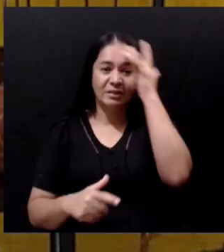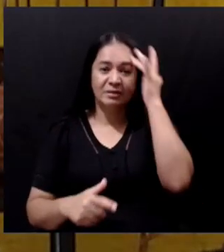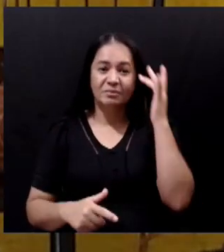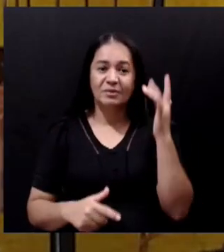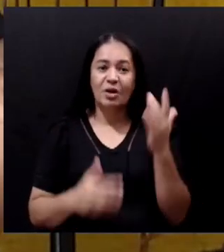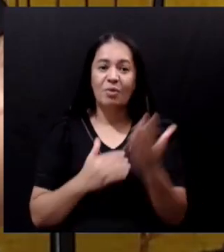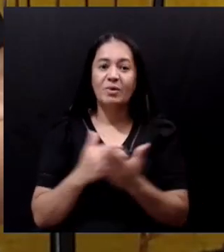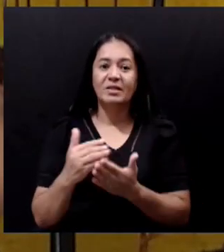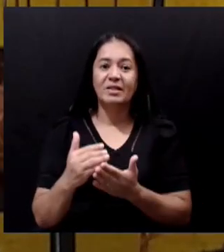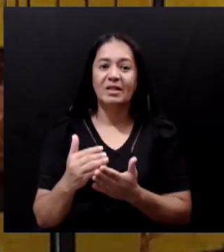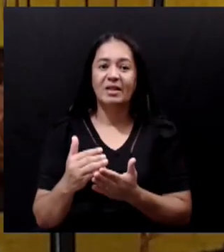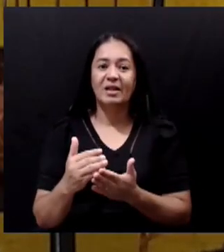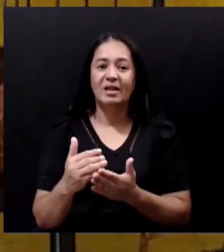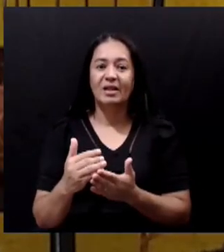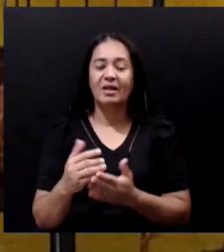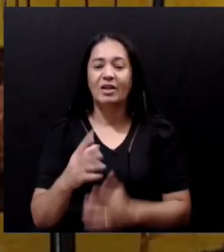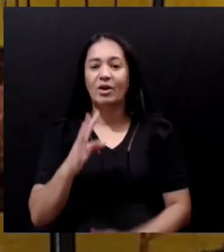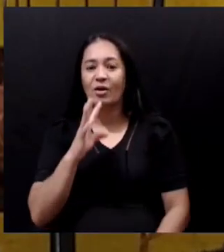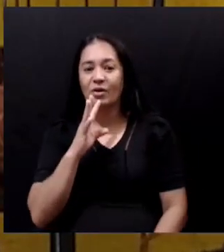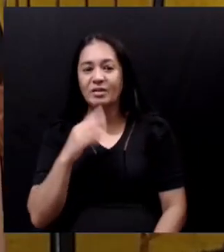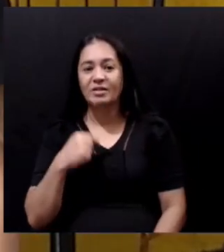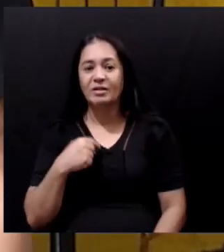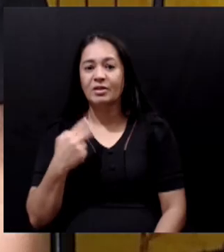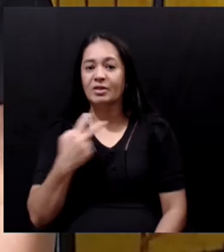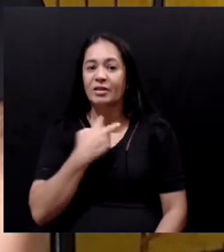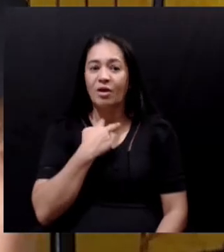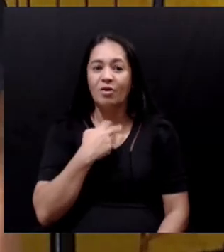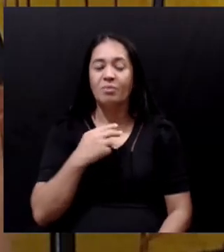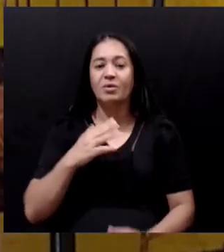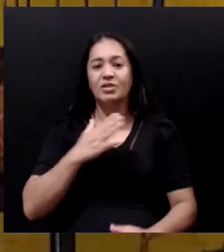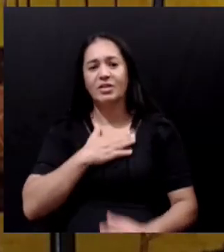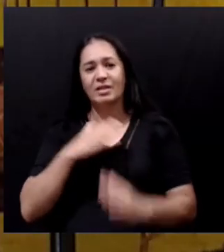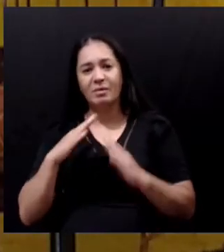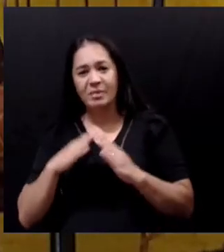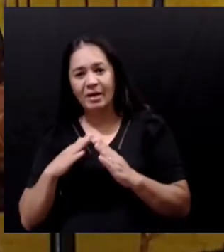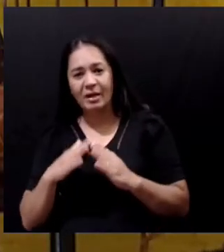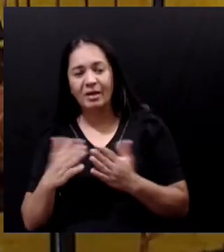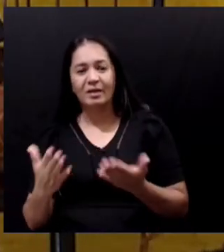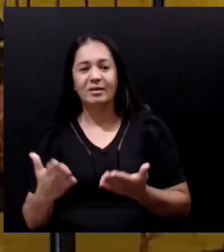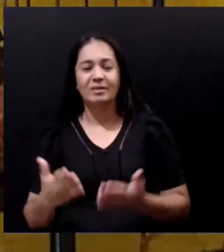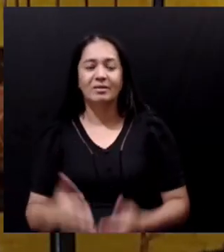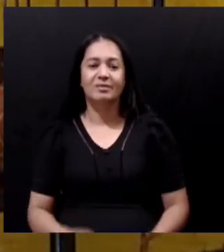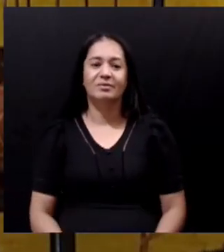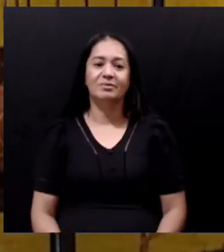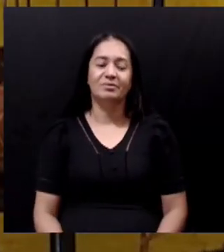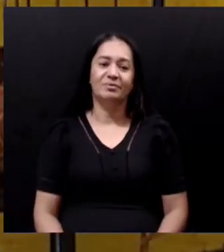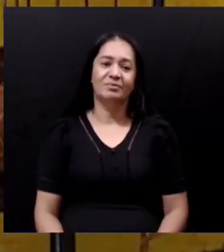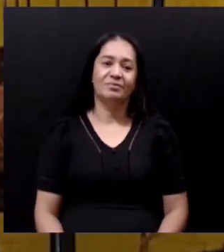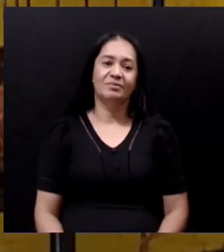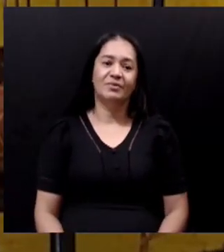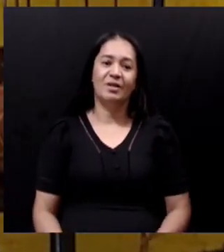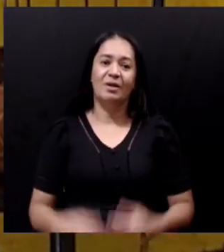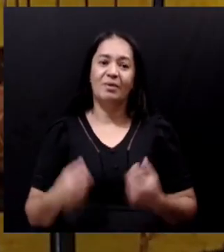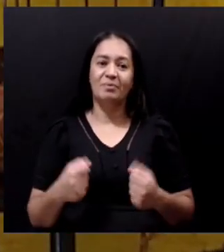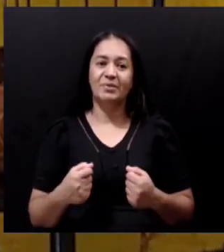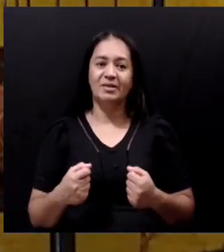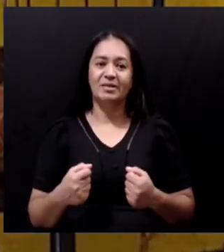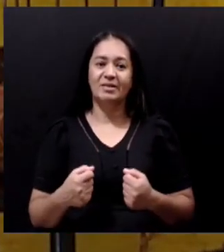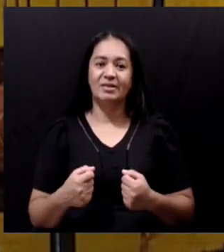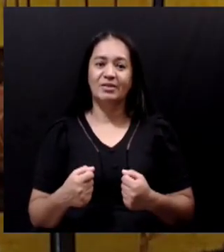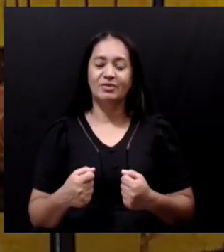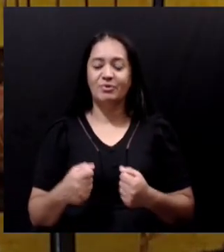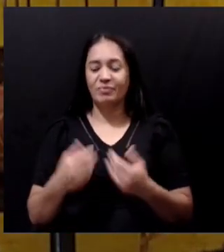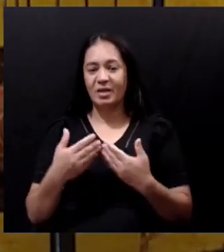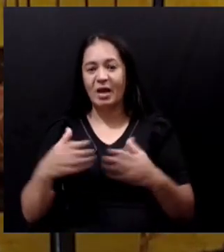vir me conhecer. Aí eu falava, não pode, é na minha casa e tal. Aí ele falou assim, a gente vai ter que abrir a loja física. Aí me